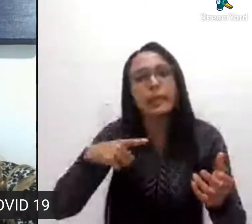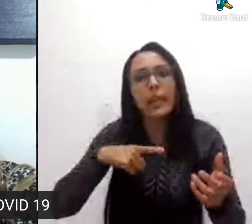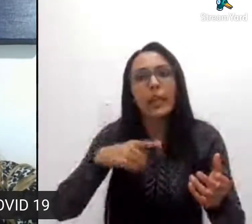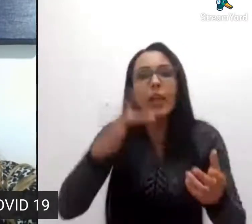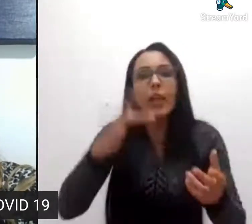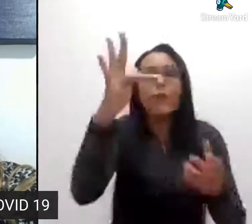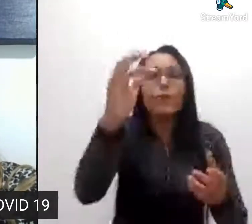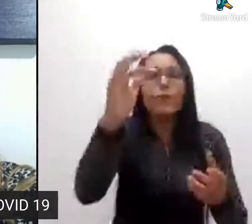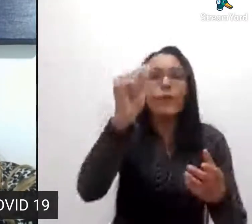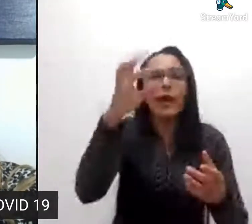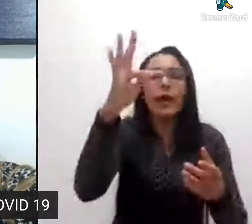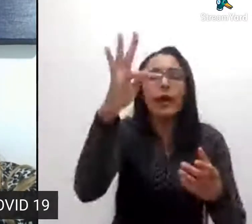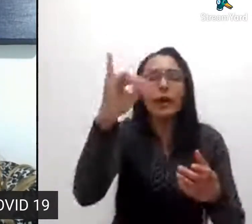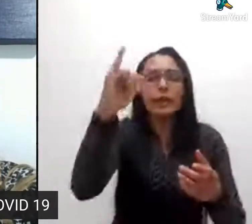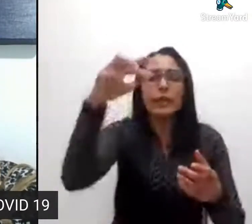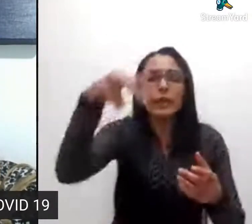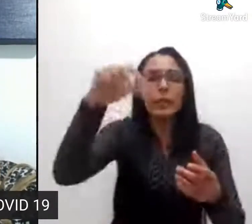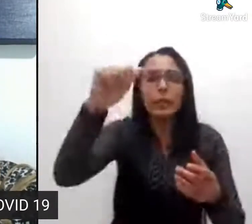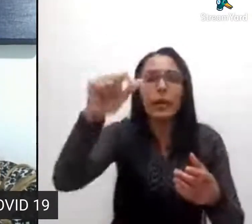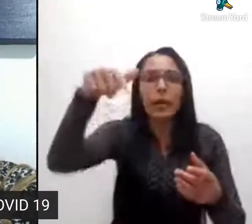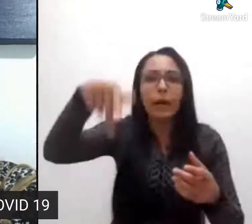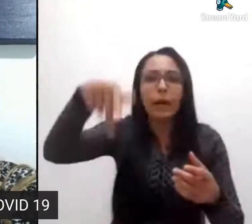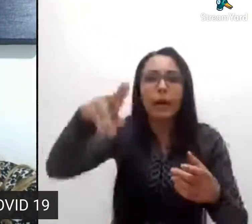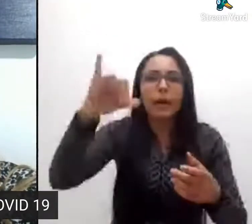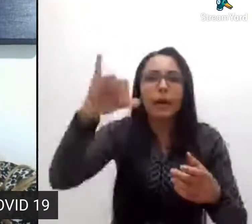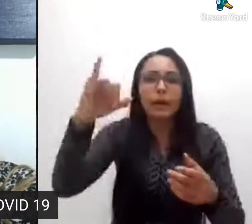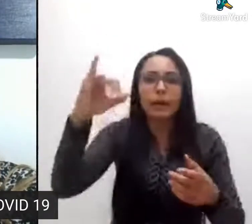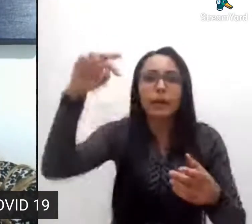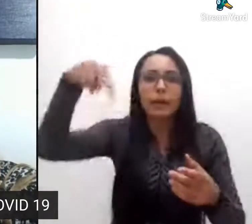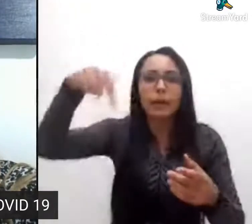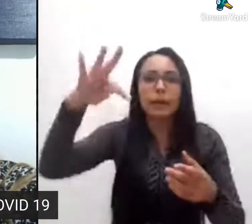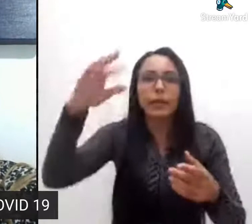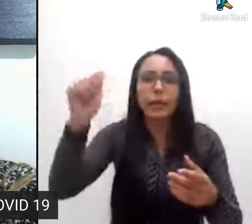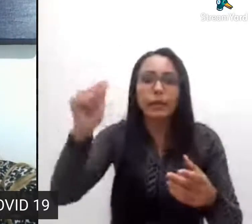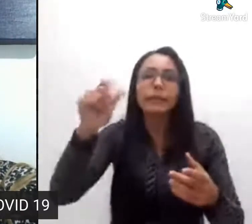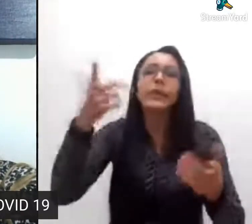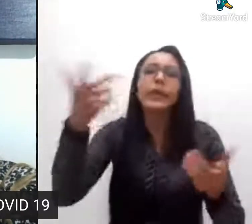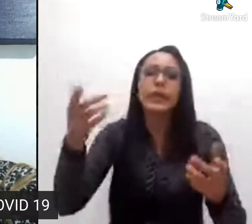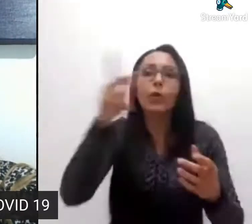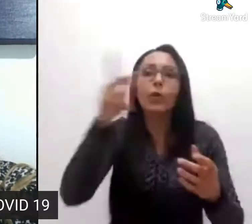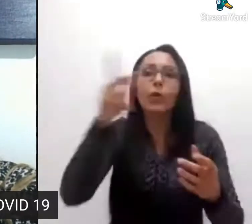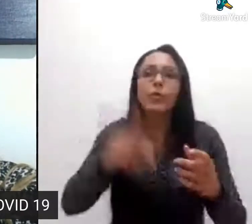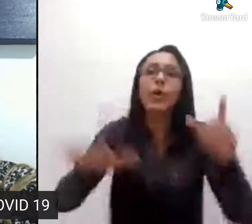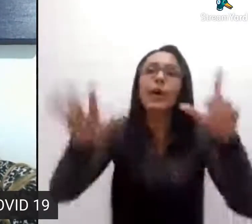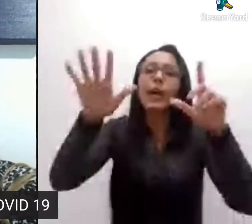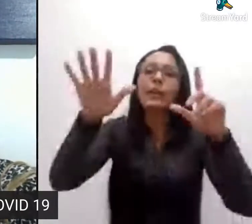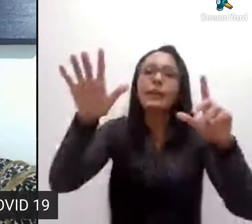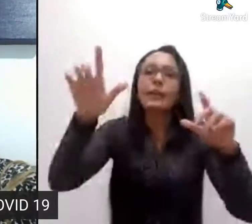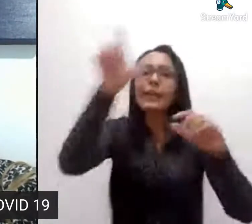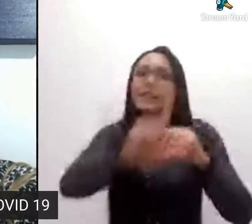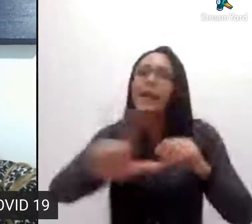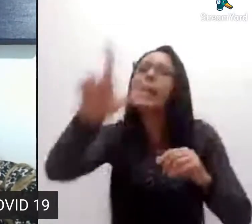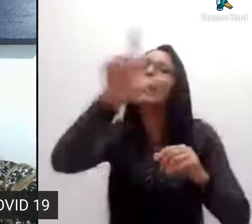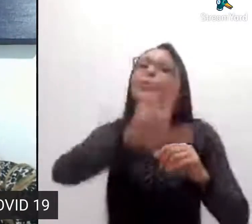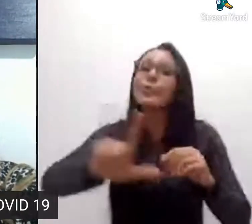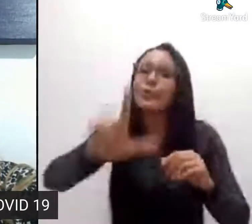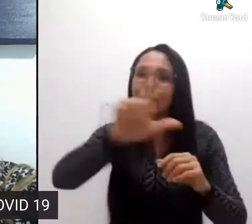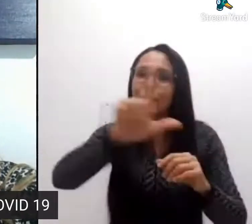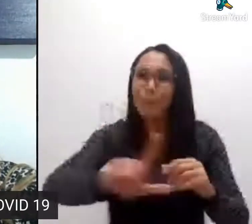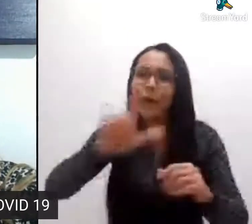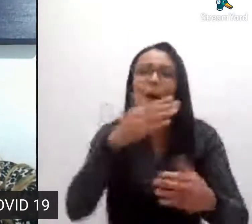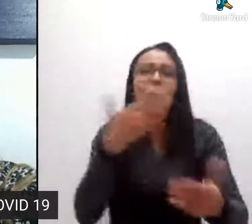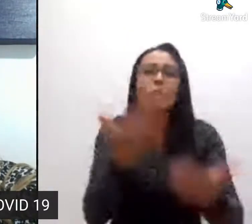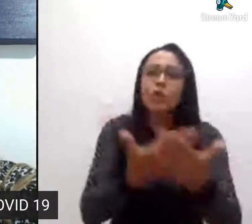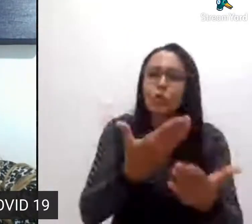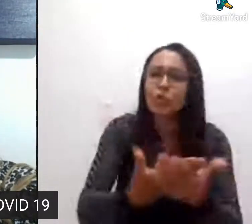Quintas, para todos os interessados pela literatura, professores de literatura, estudantes que gostam